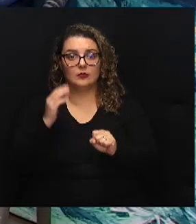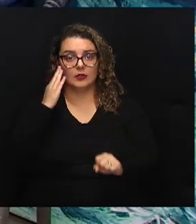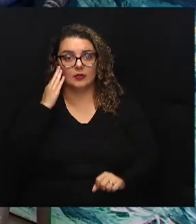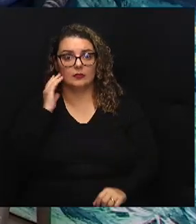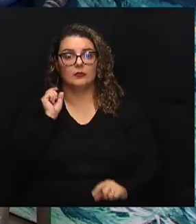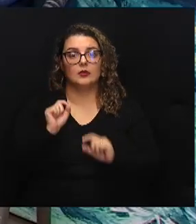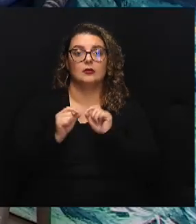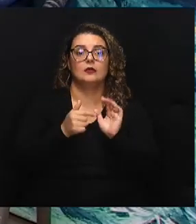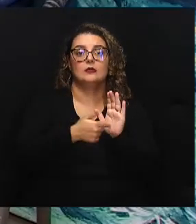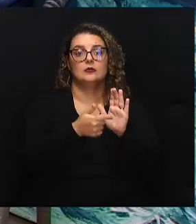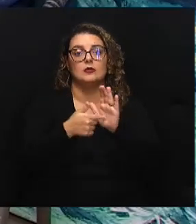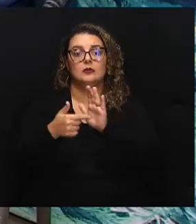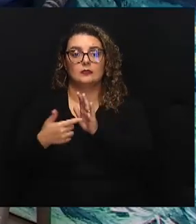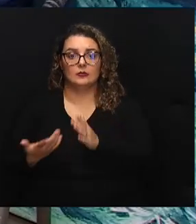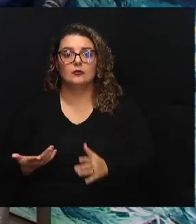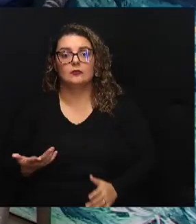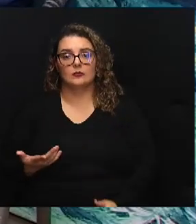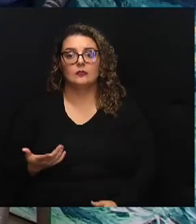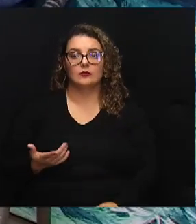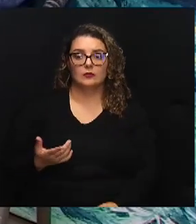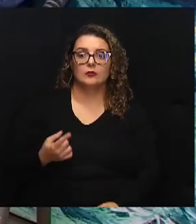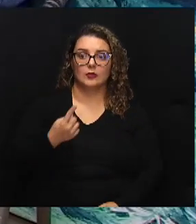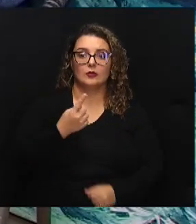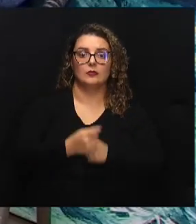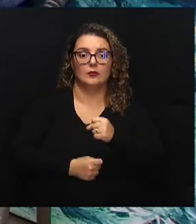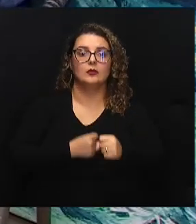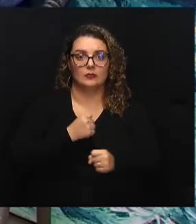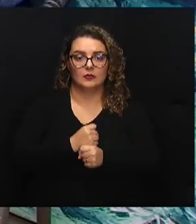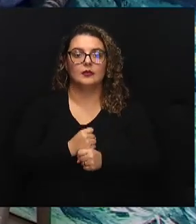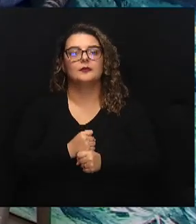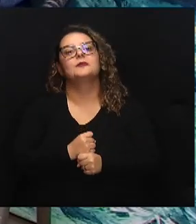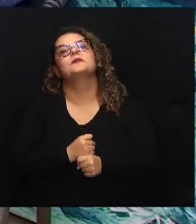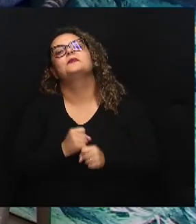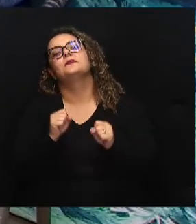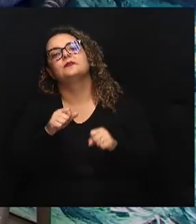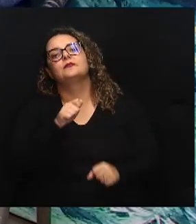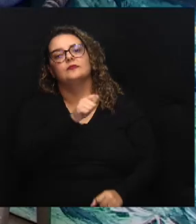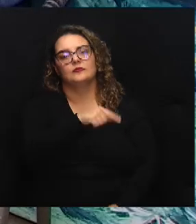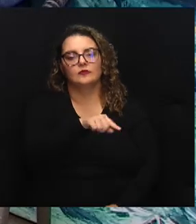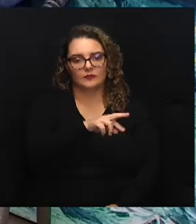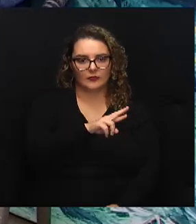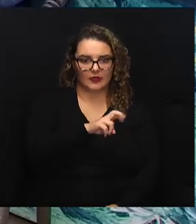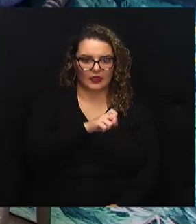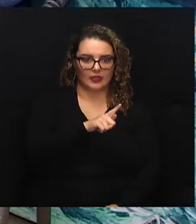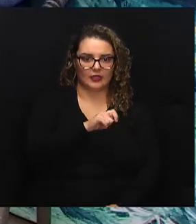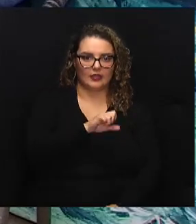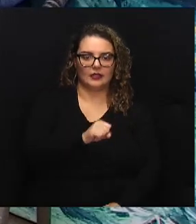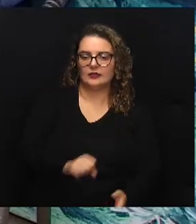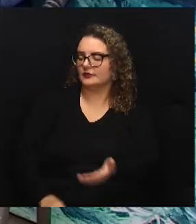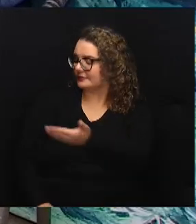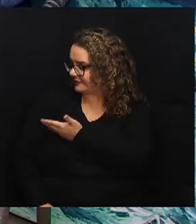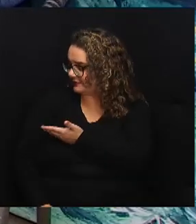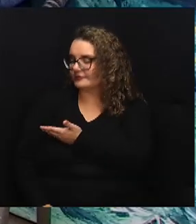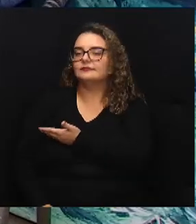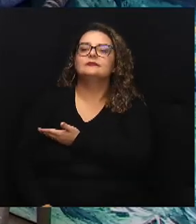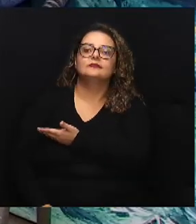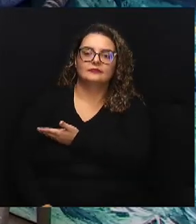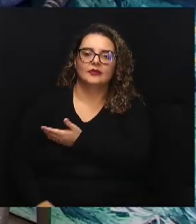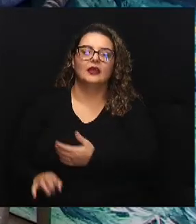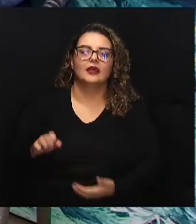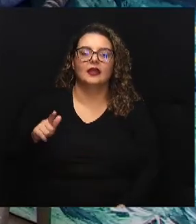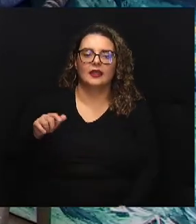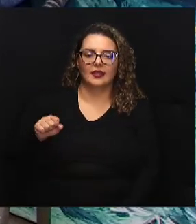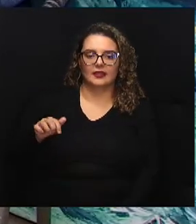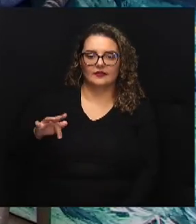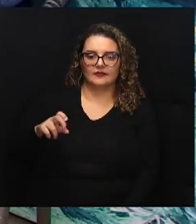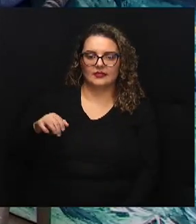rolando exposição, pelo menos uma por ano, né? Isso mesmo. Então, @Egas Francisco? Egas Francisco